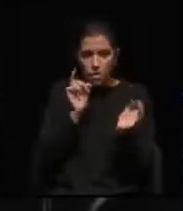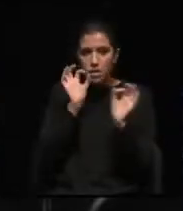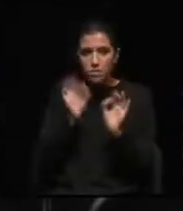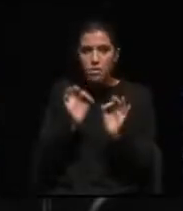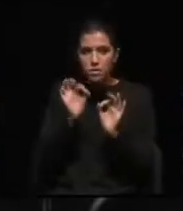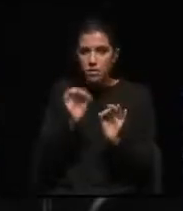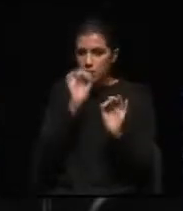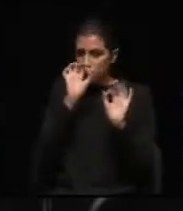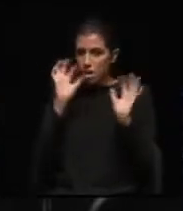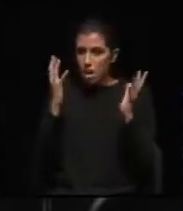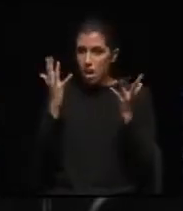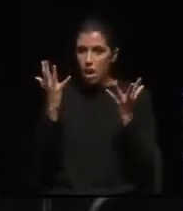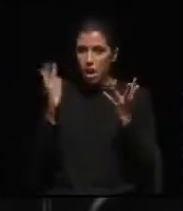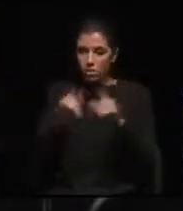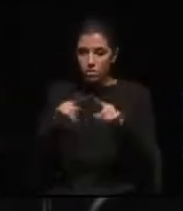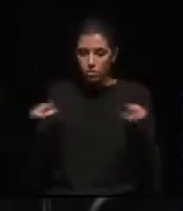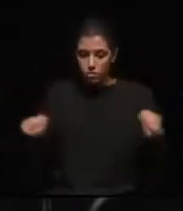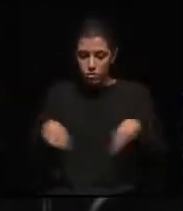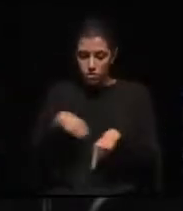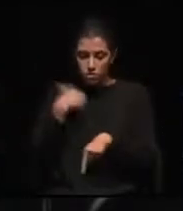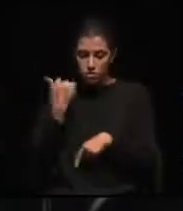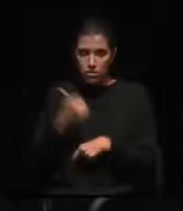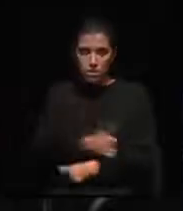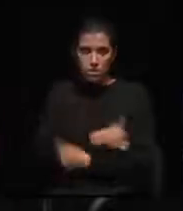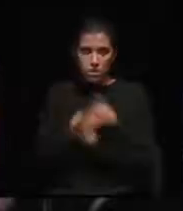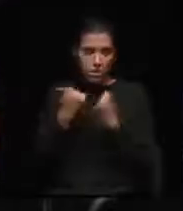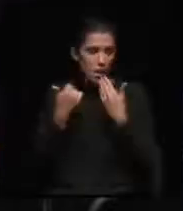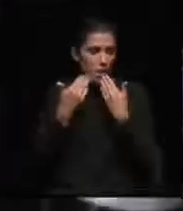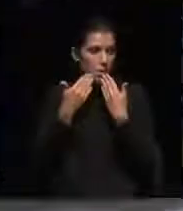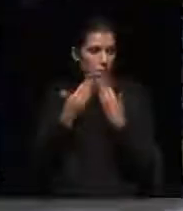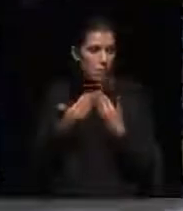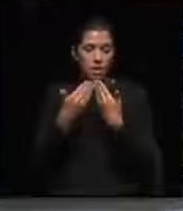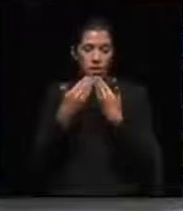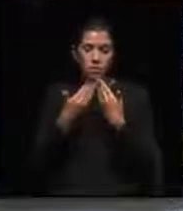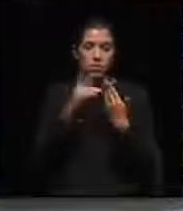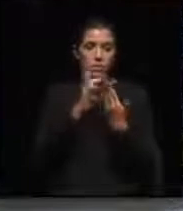preservação das árvores e dos espaços verdes da cidade. Obrigada. Muito obrigada, Sra. Deputada.